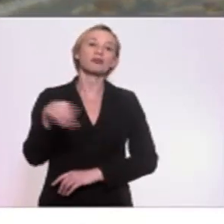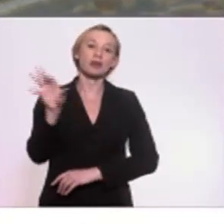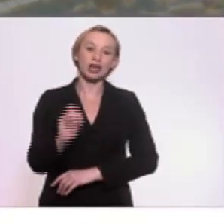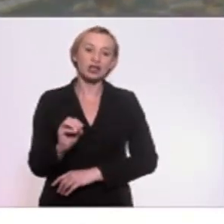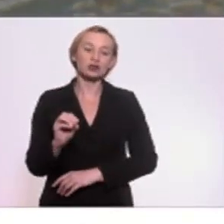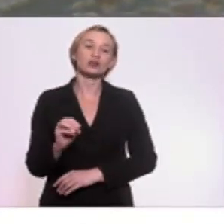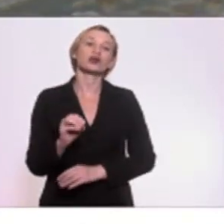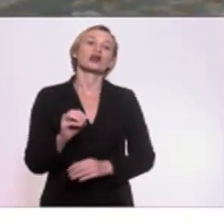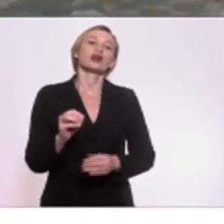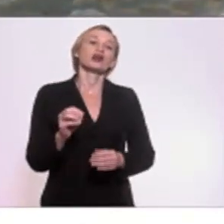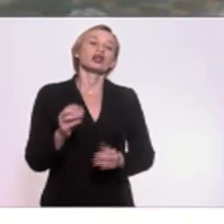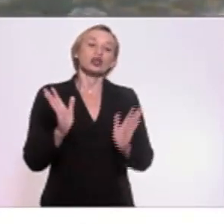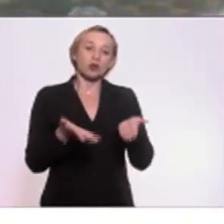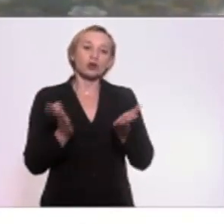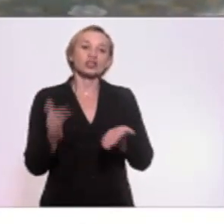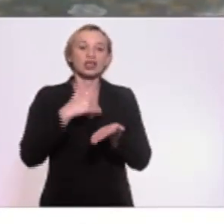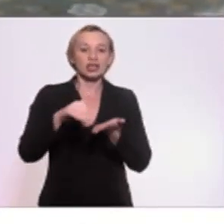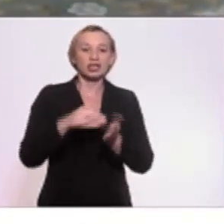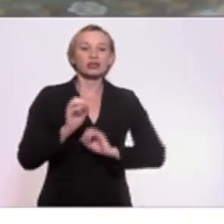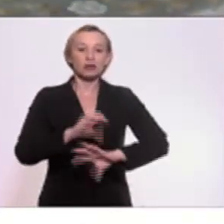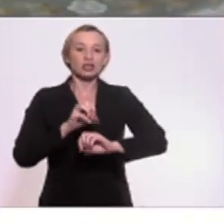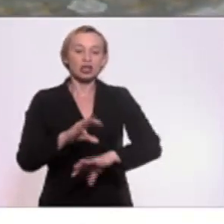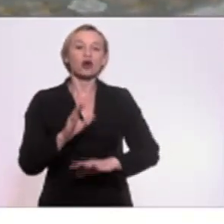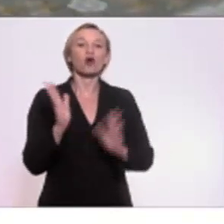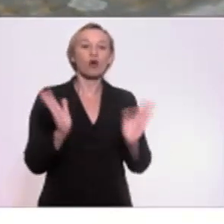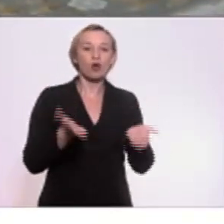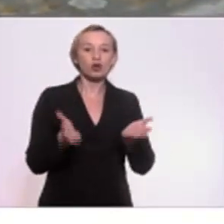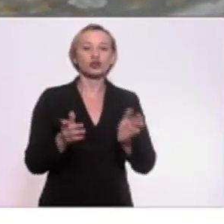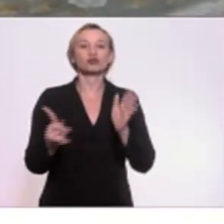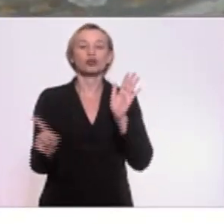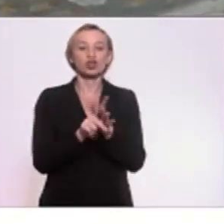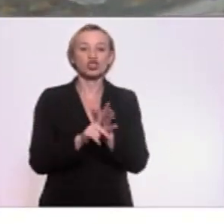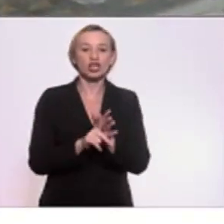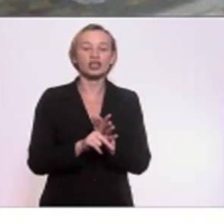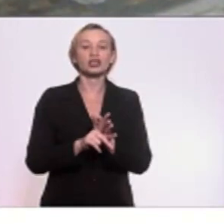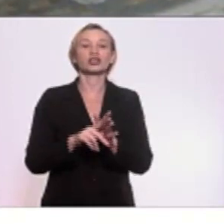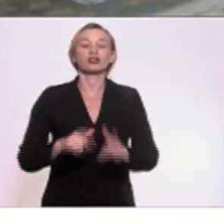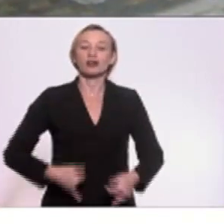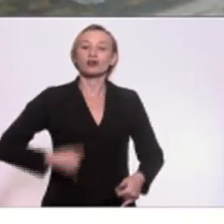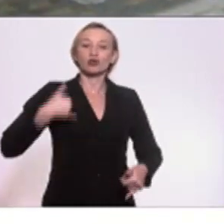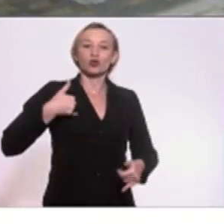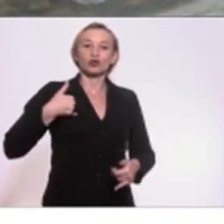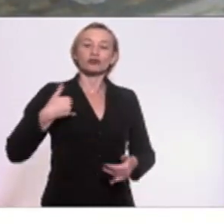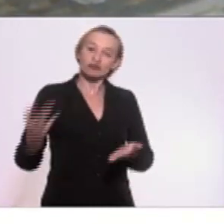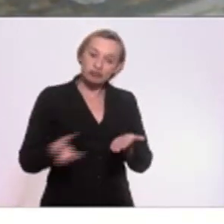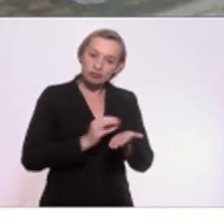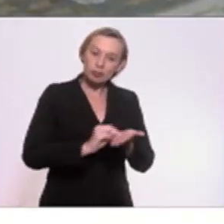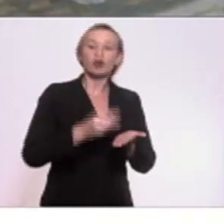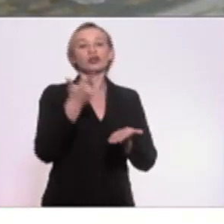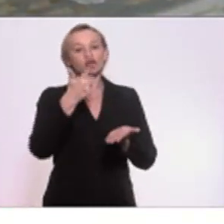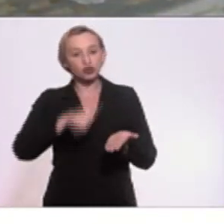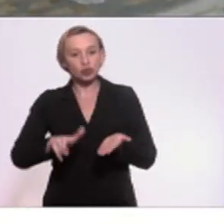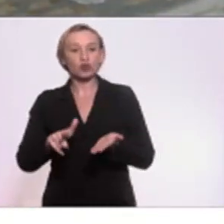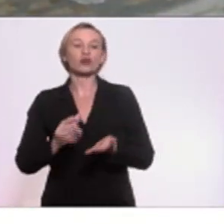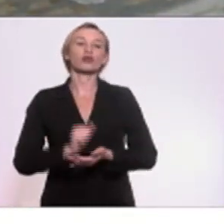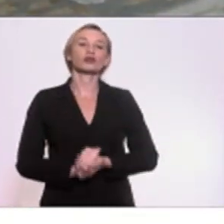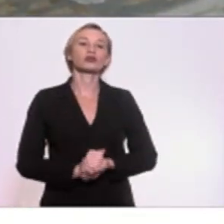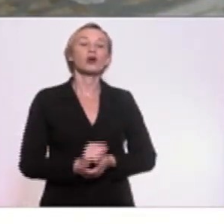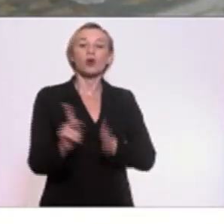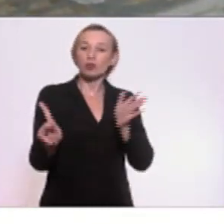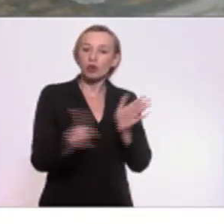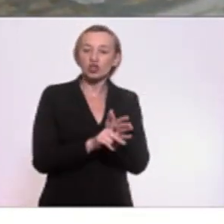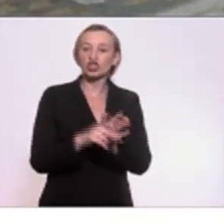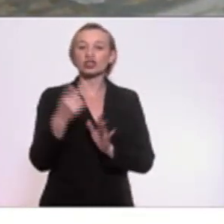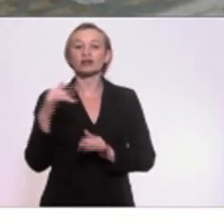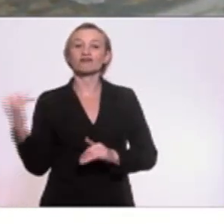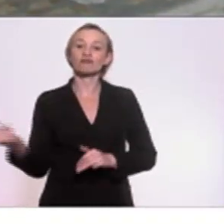hoje secretário de Educação, e um projeto que eu tive muito orgulho de colocar em pauta novamente, colocar para tramitar nessa casa, um projeto de